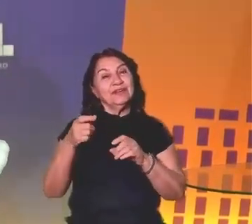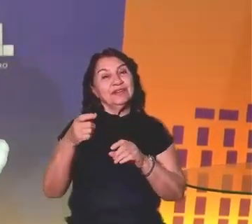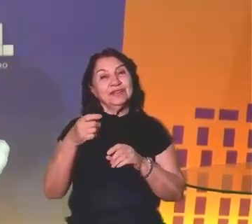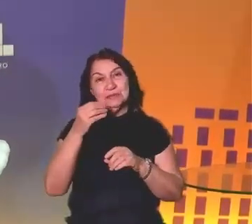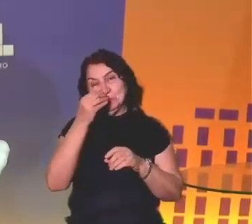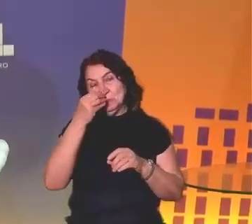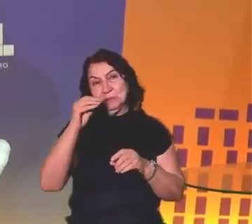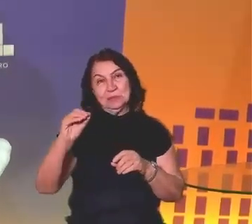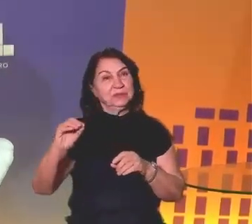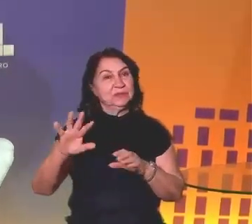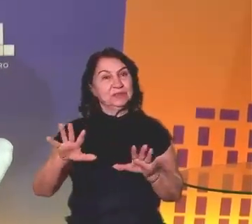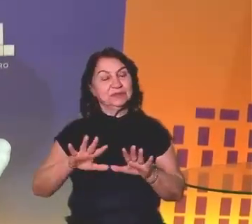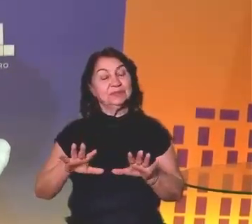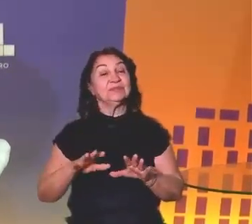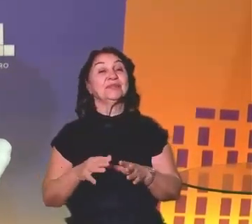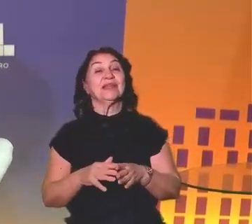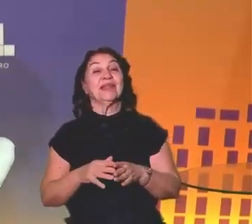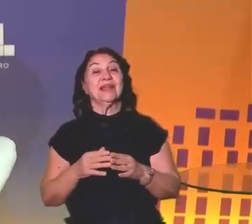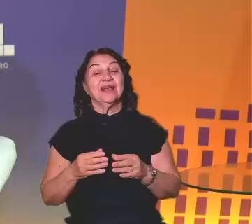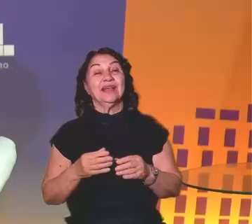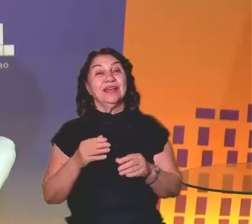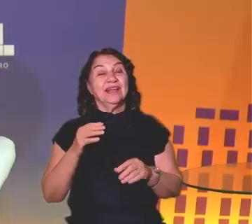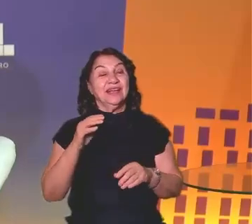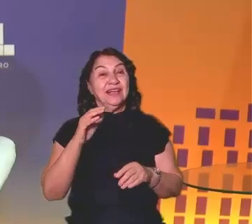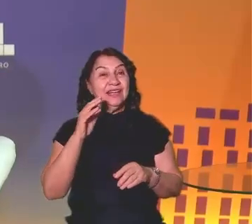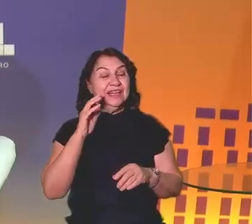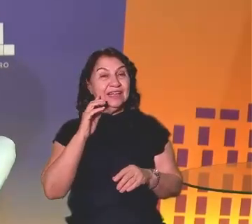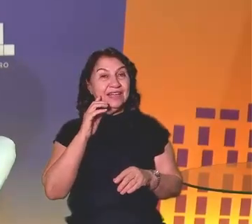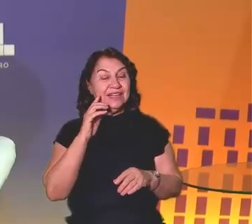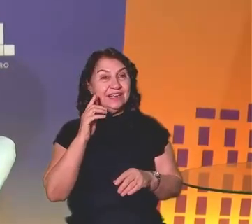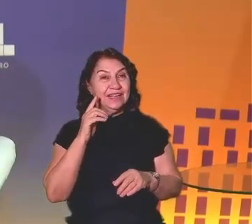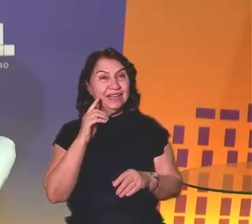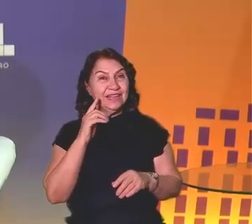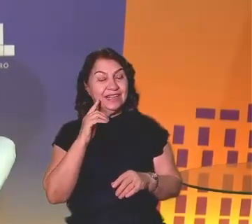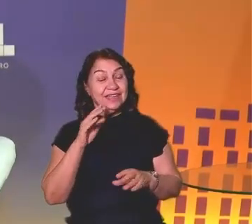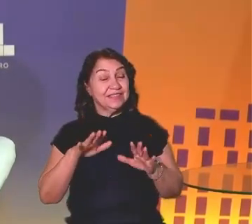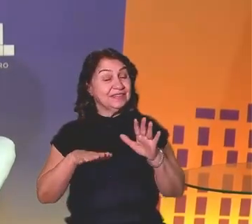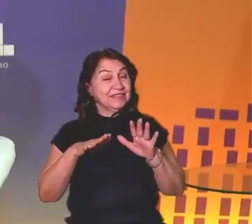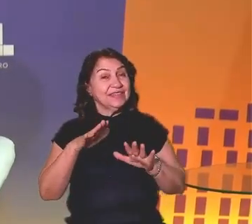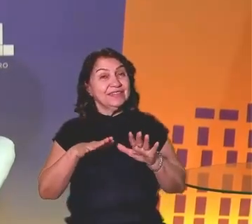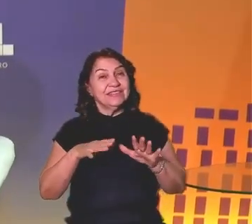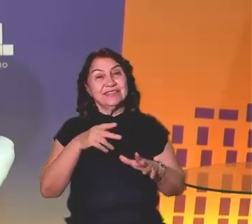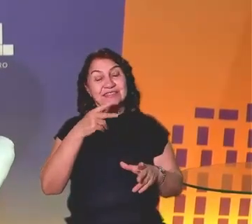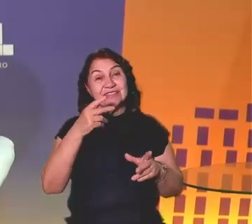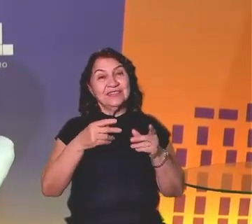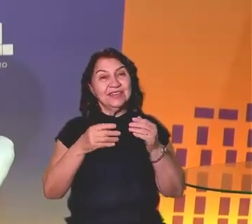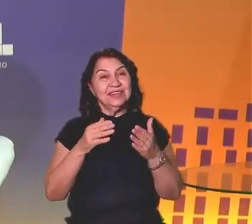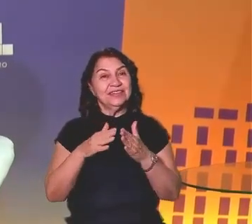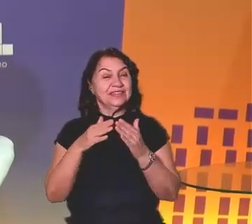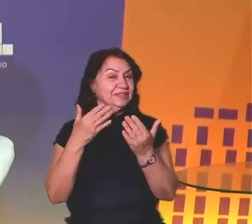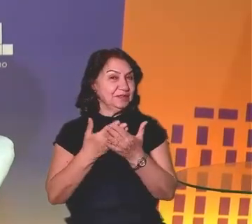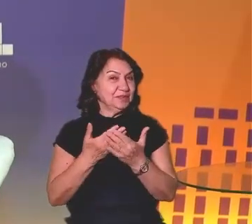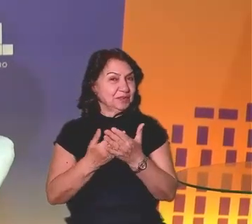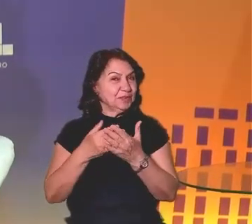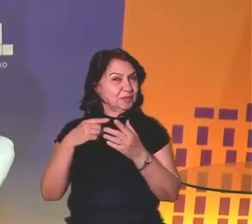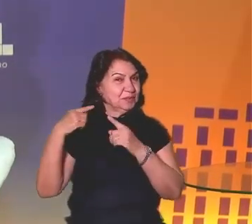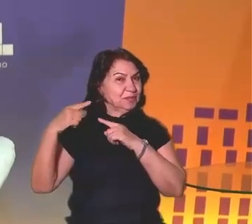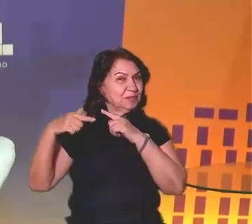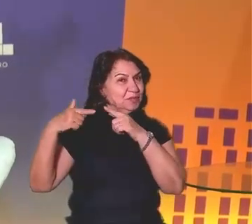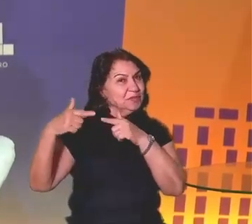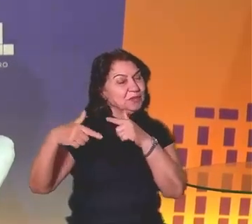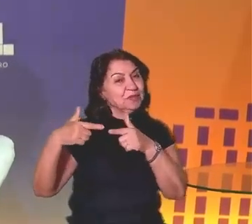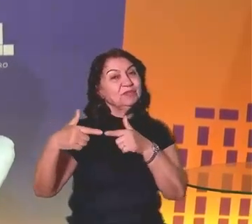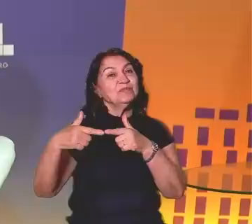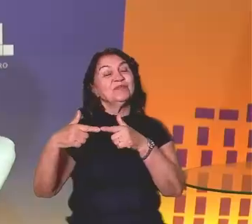faz uma crítica que eu acho muito legal, que ele fala que, assim, às vezes, quando a gente fala na escola tradicional, ela é muito importante, mas